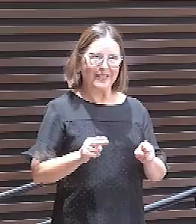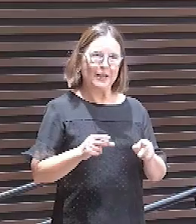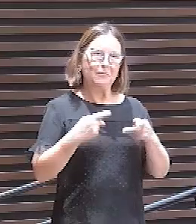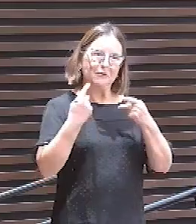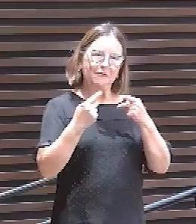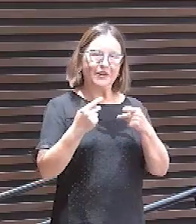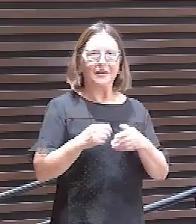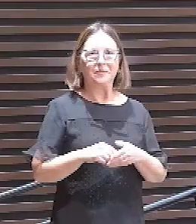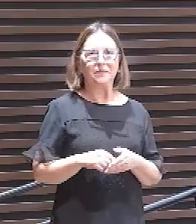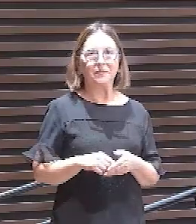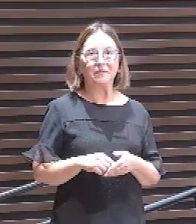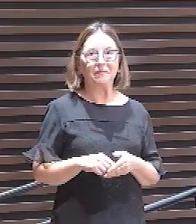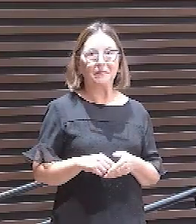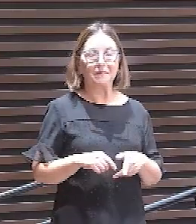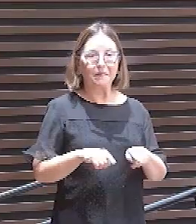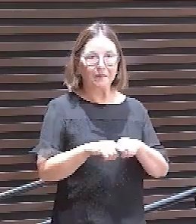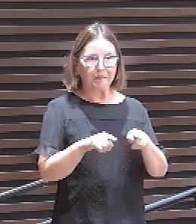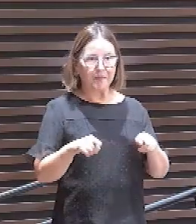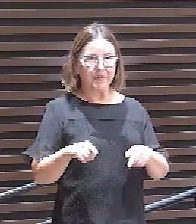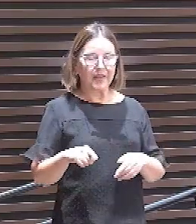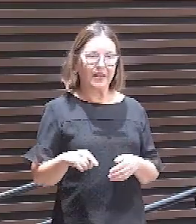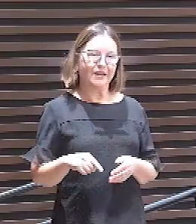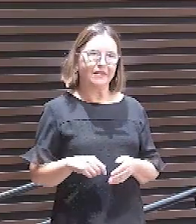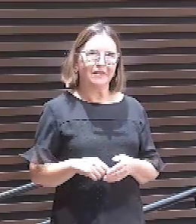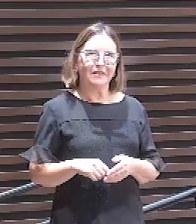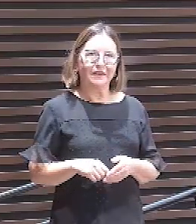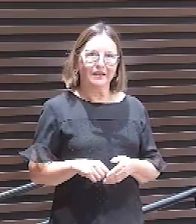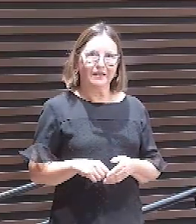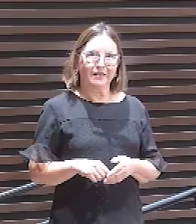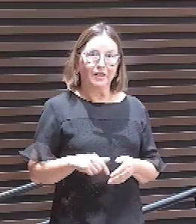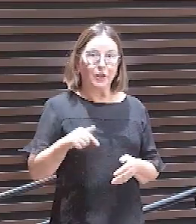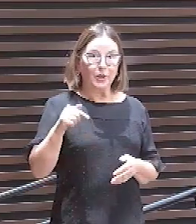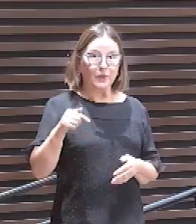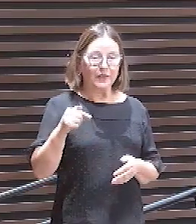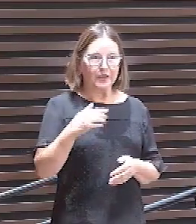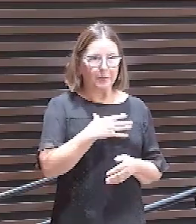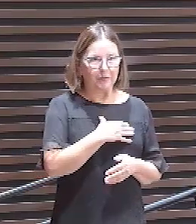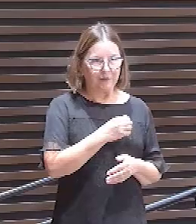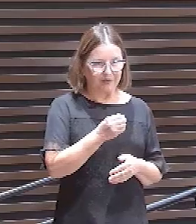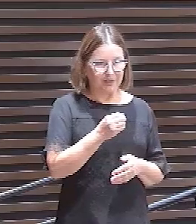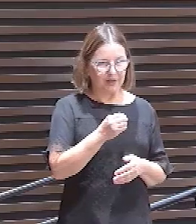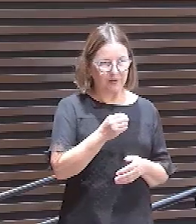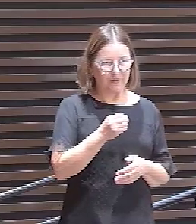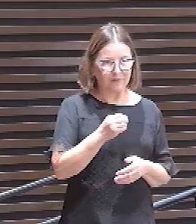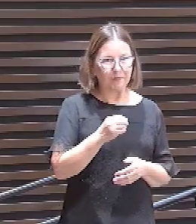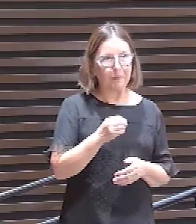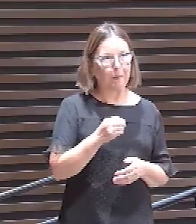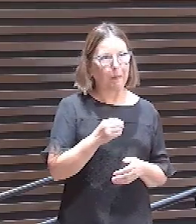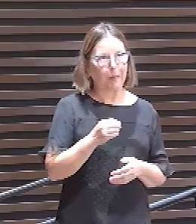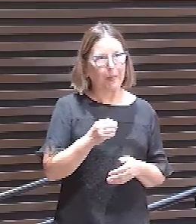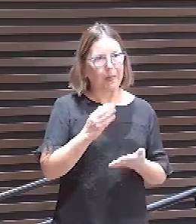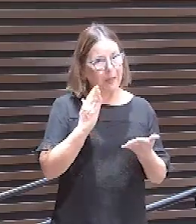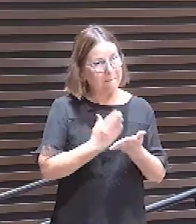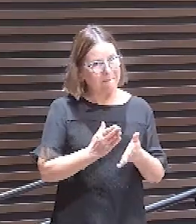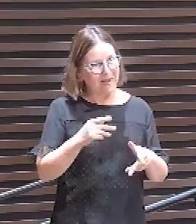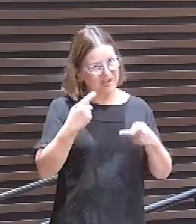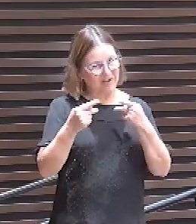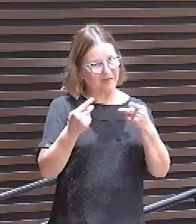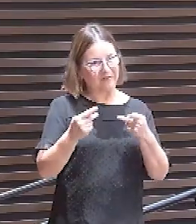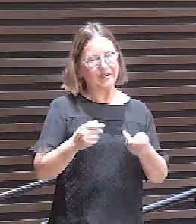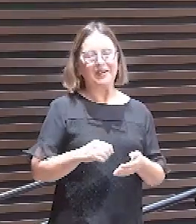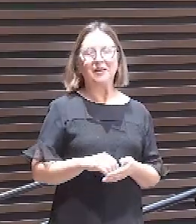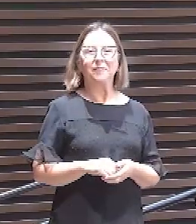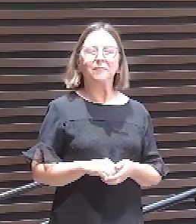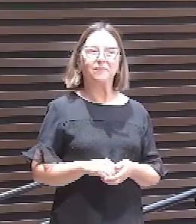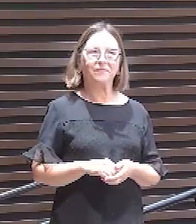Quando chega no 7º, a história muda, a narrativa é quebrada. E por